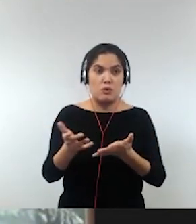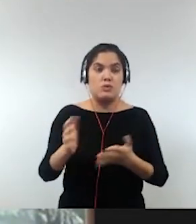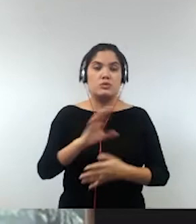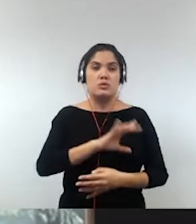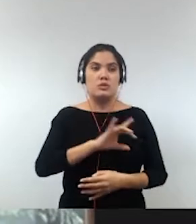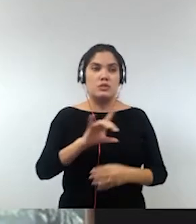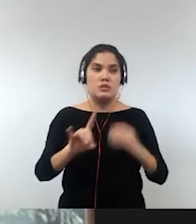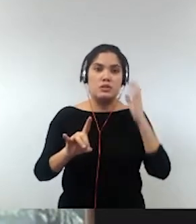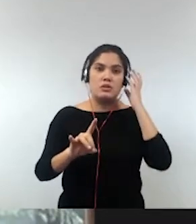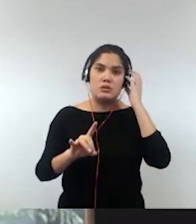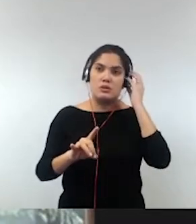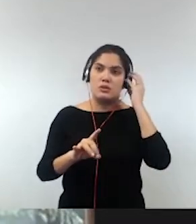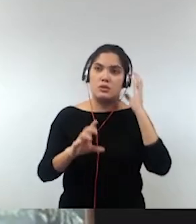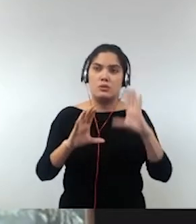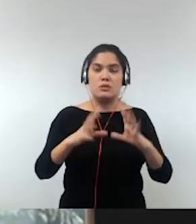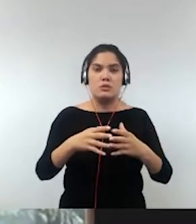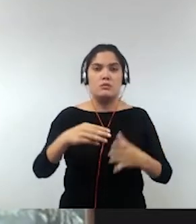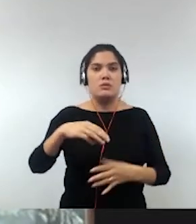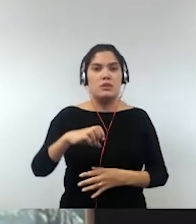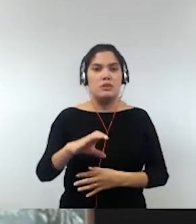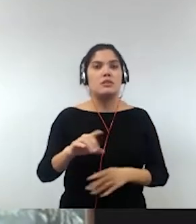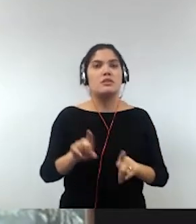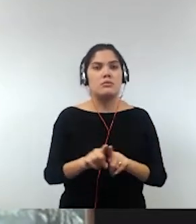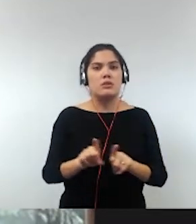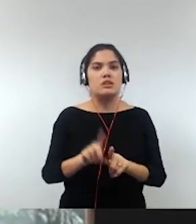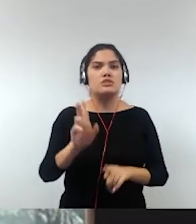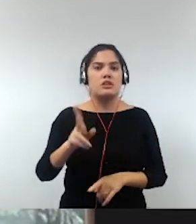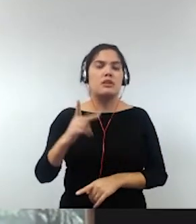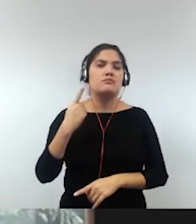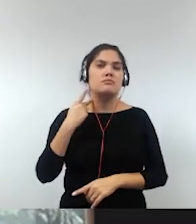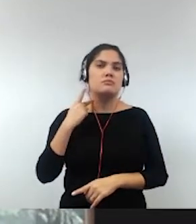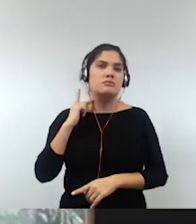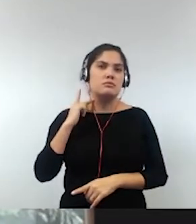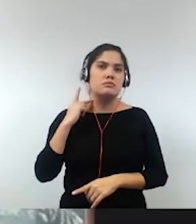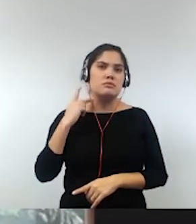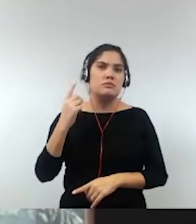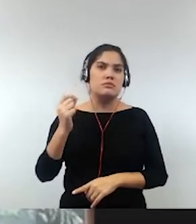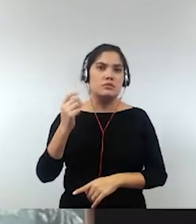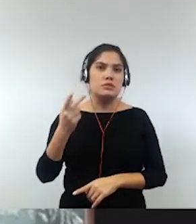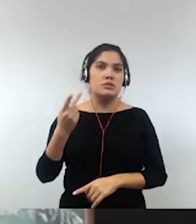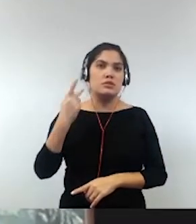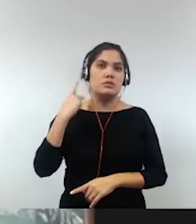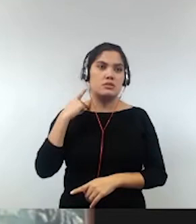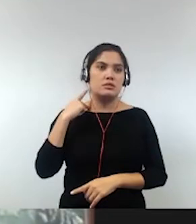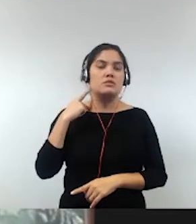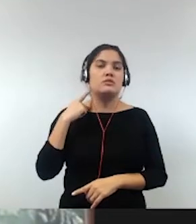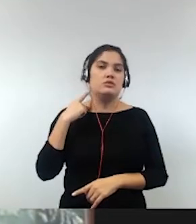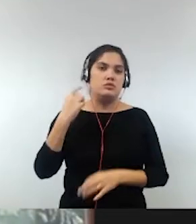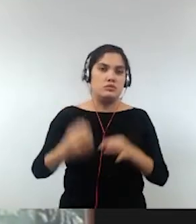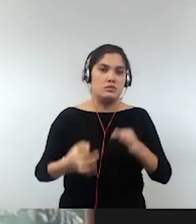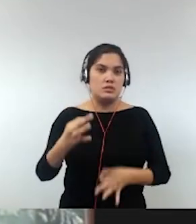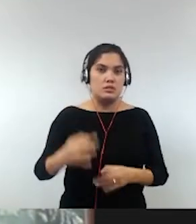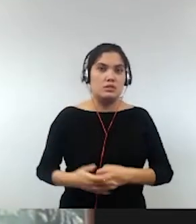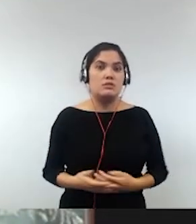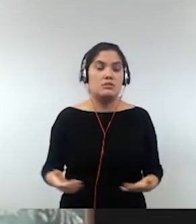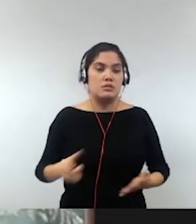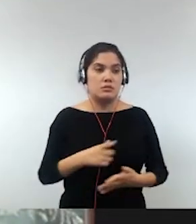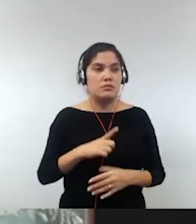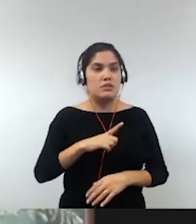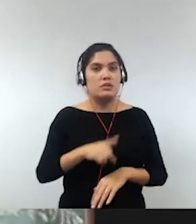do NUPEMEC e já foi promotor e procurador de justiça. Temos também aqui a doutora